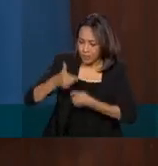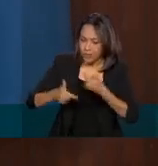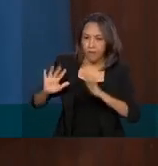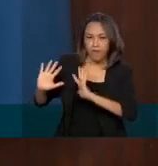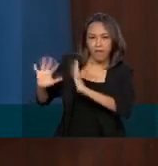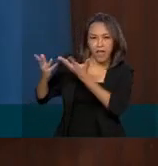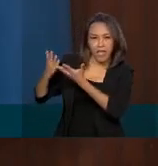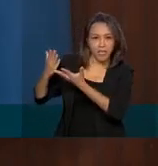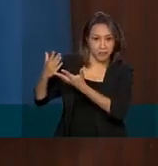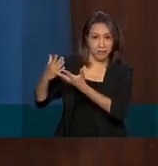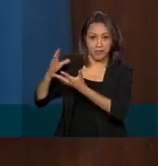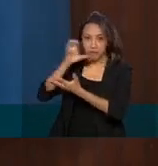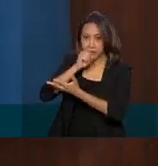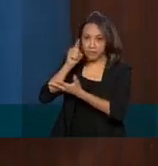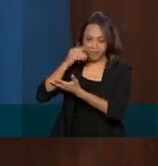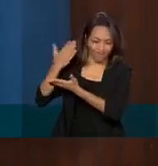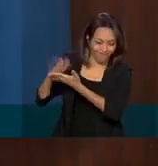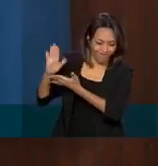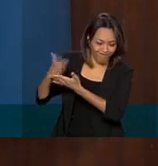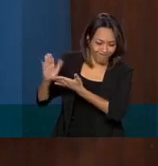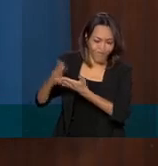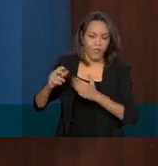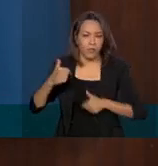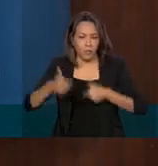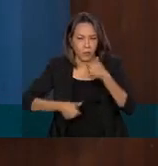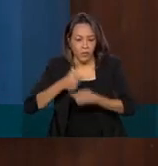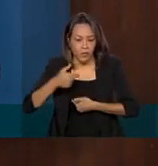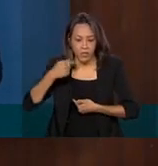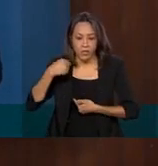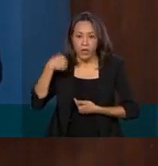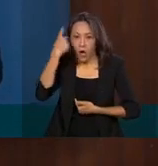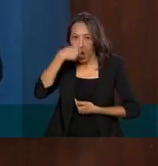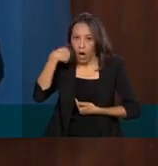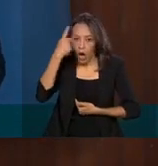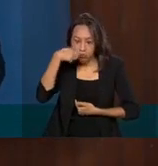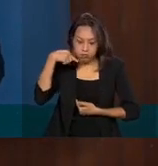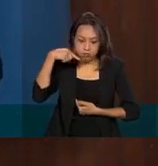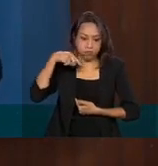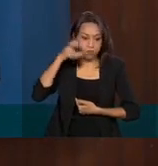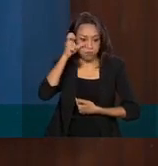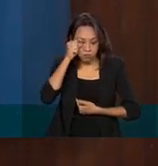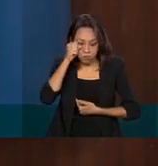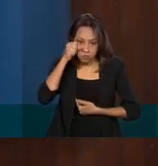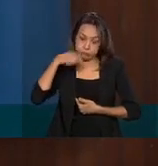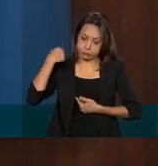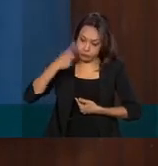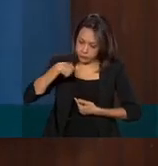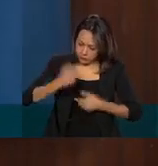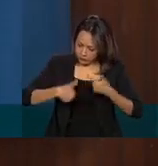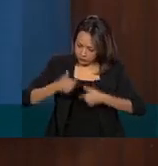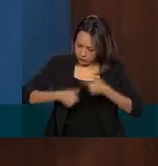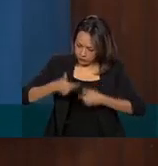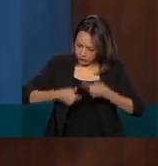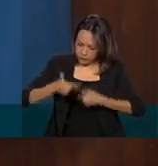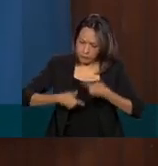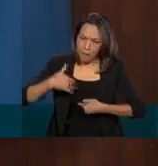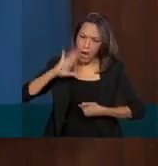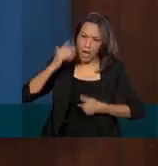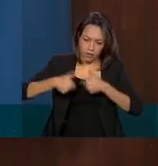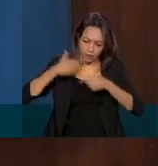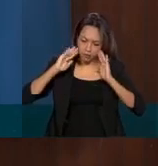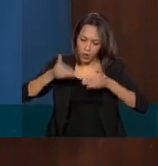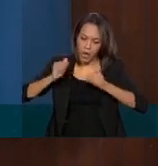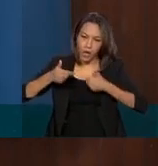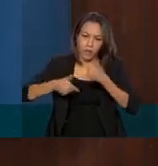finais de semana, horas de sono, mas nós fizemos isso com muita honra, com